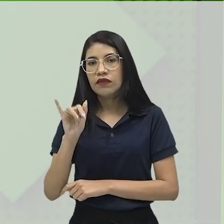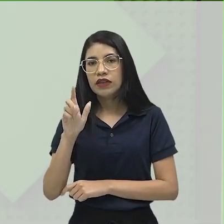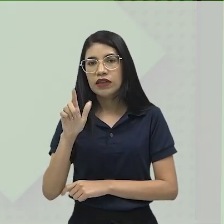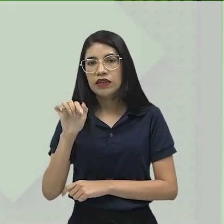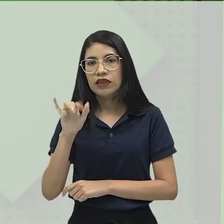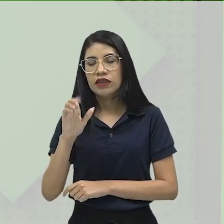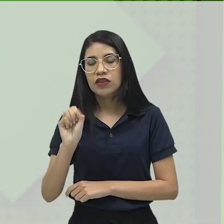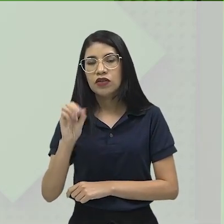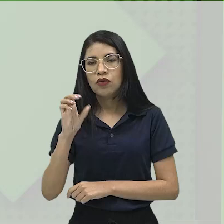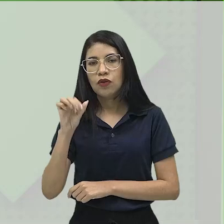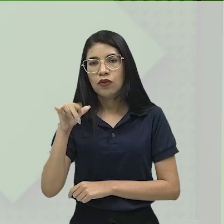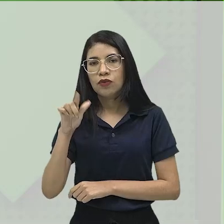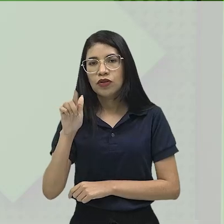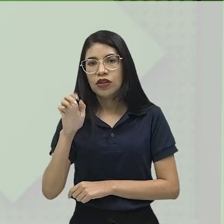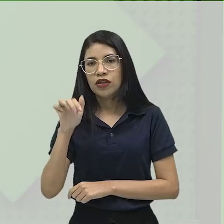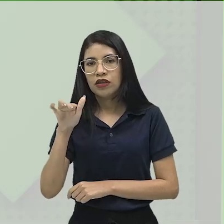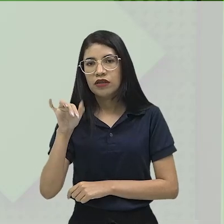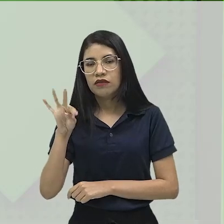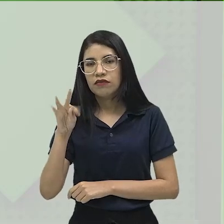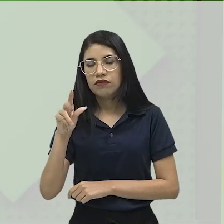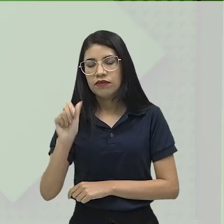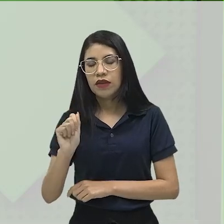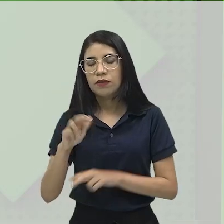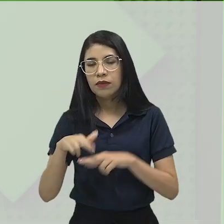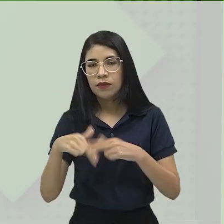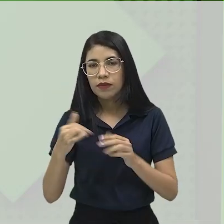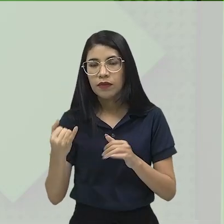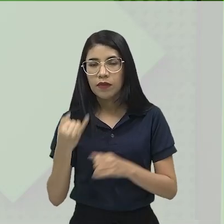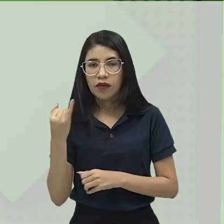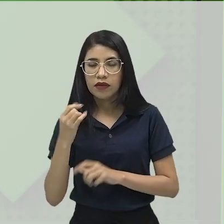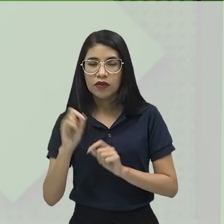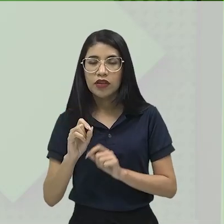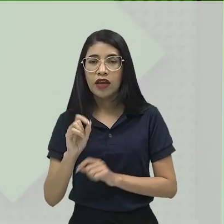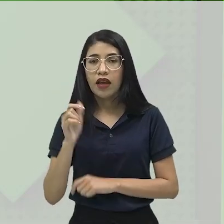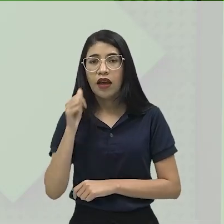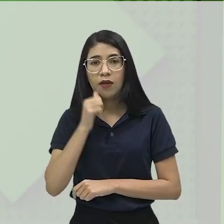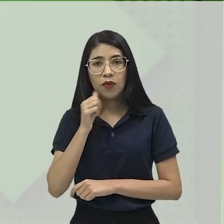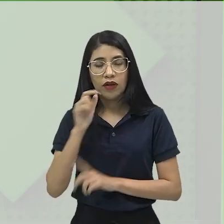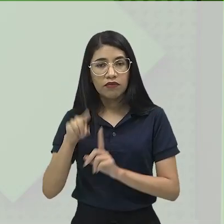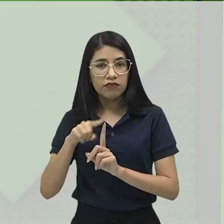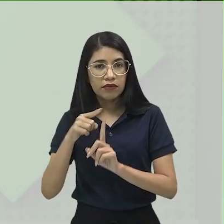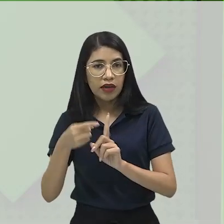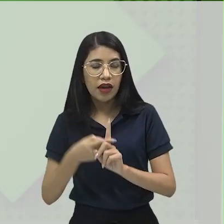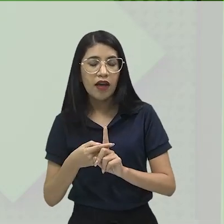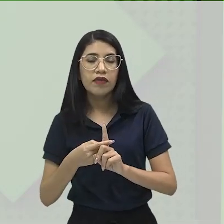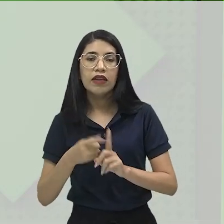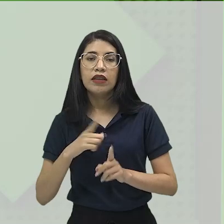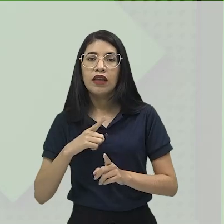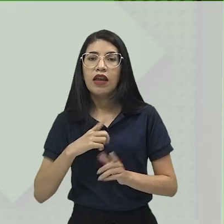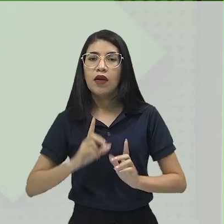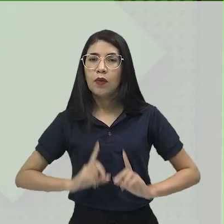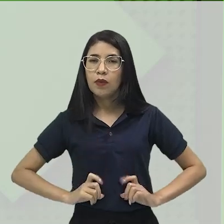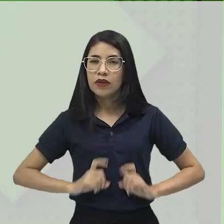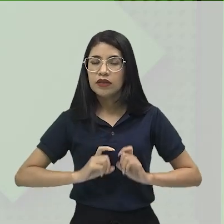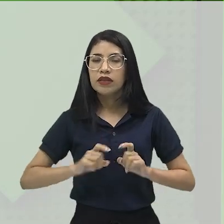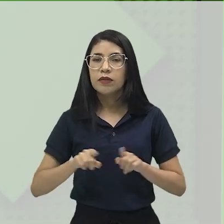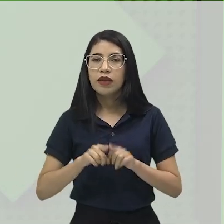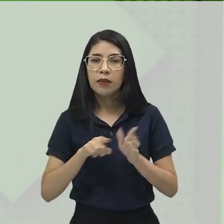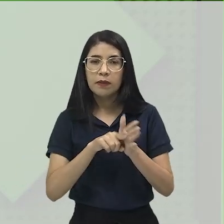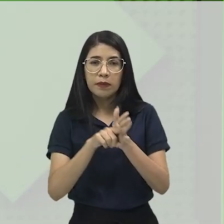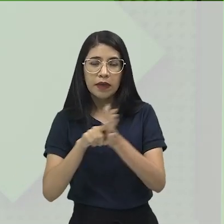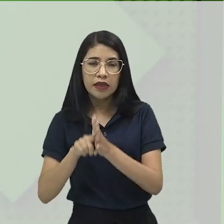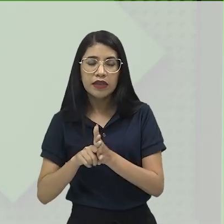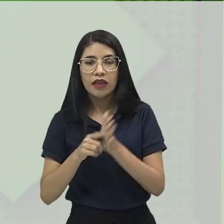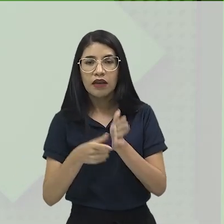congênita. Então, também por isso que é importante, né, a mãe gestante, grávida, fazer o acompanhamento pré-natal